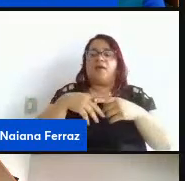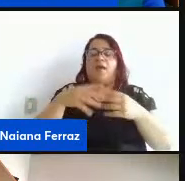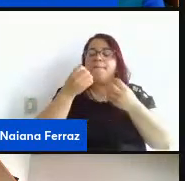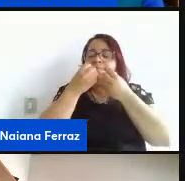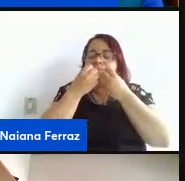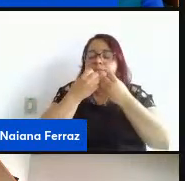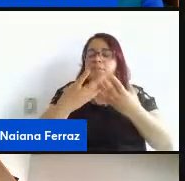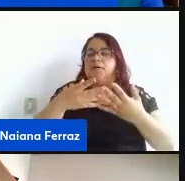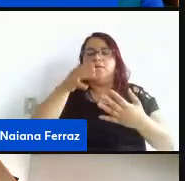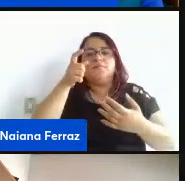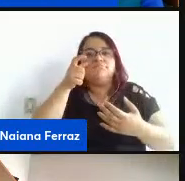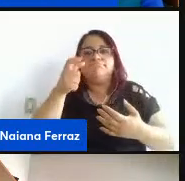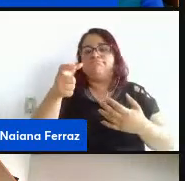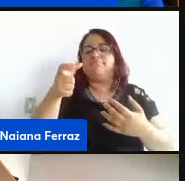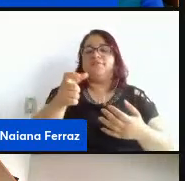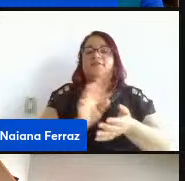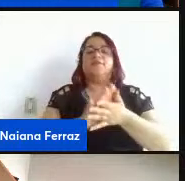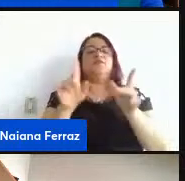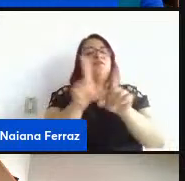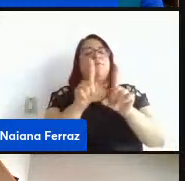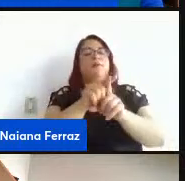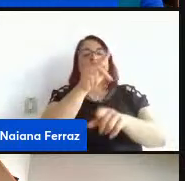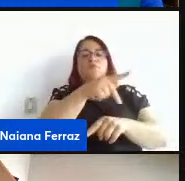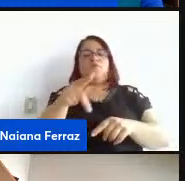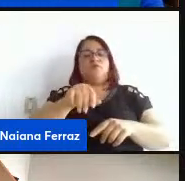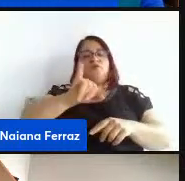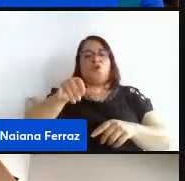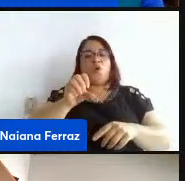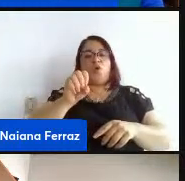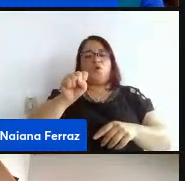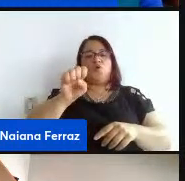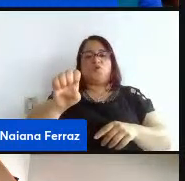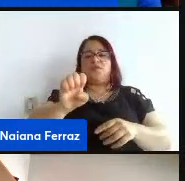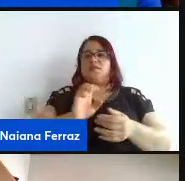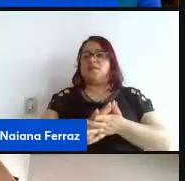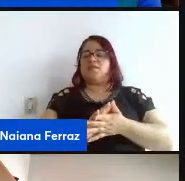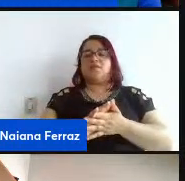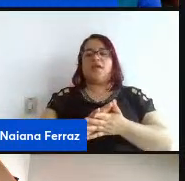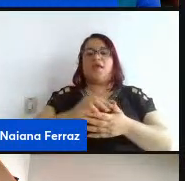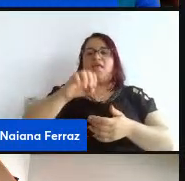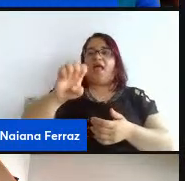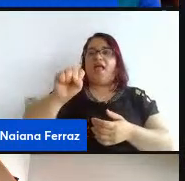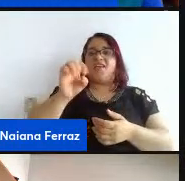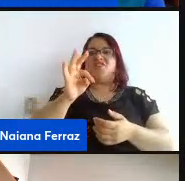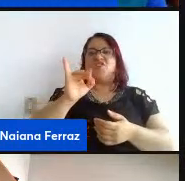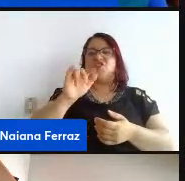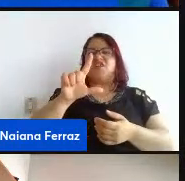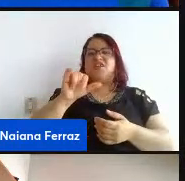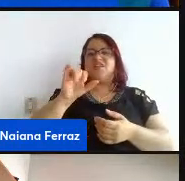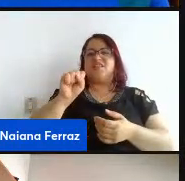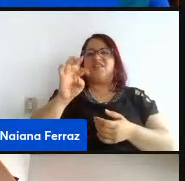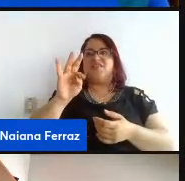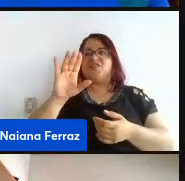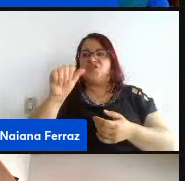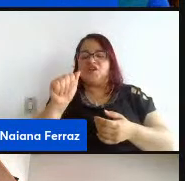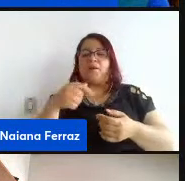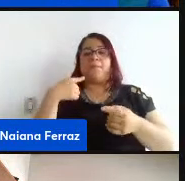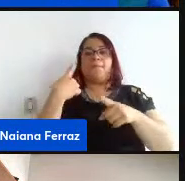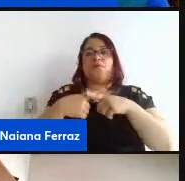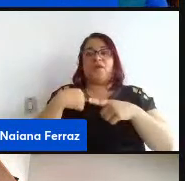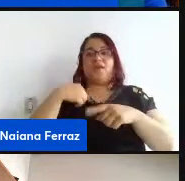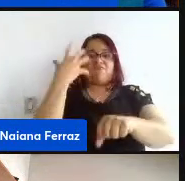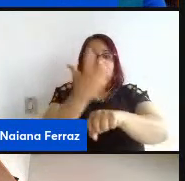professor José Ricardo, com a abordagem da estilística. Foi uma das disciplinas que eu fiz na graduação, e quando eu fui